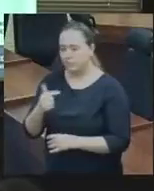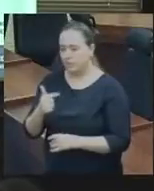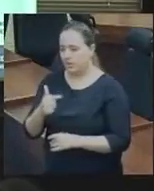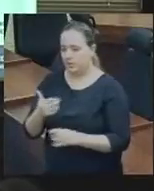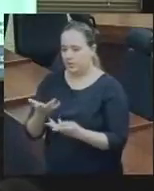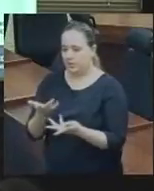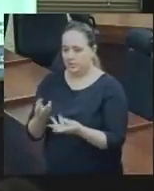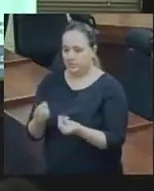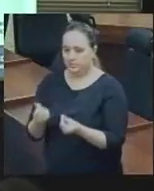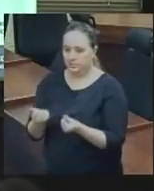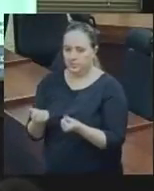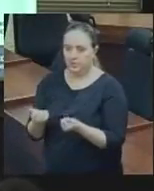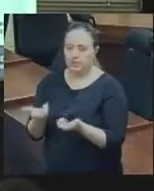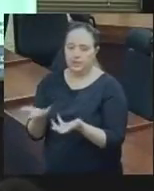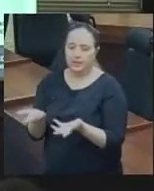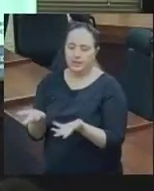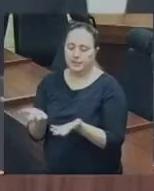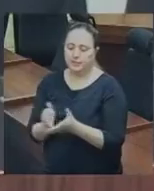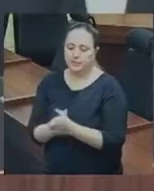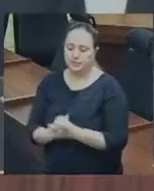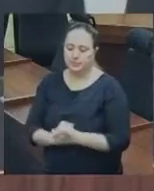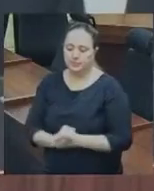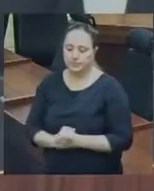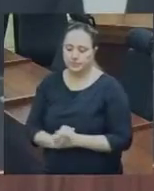de de